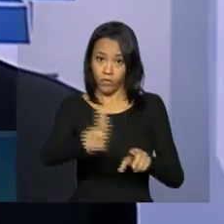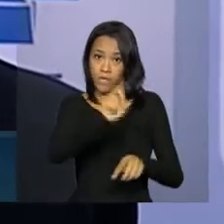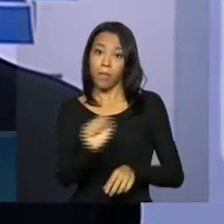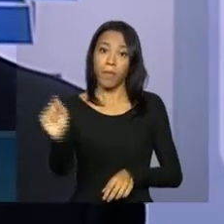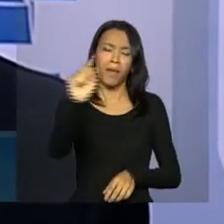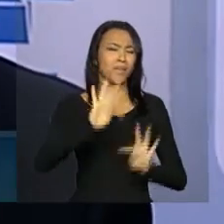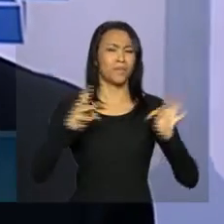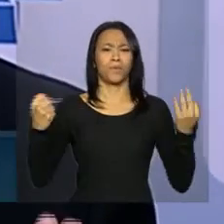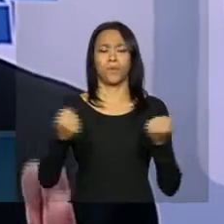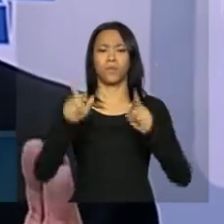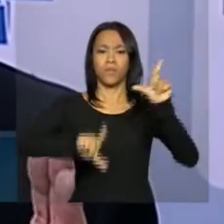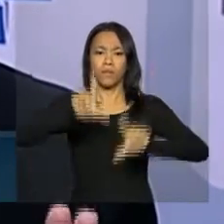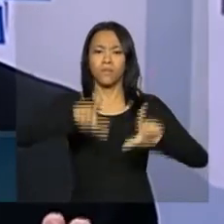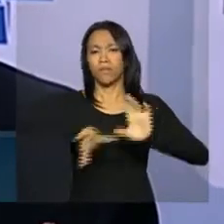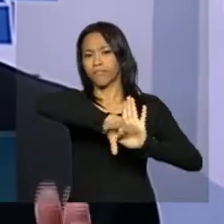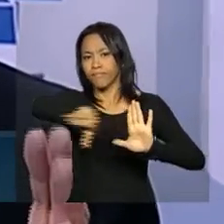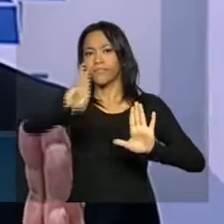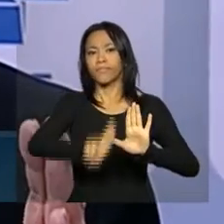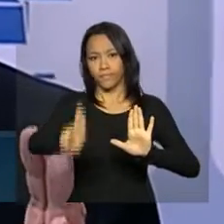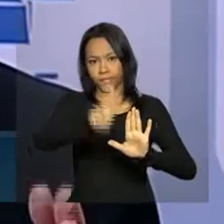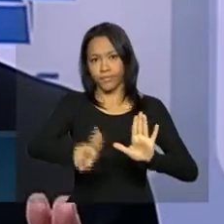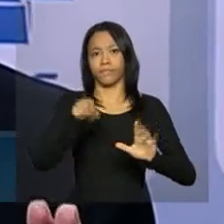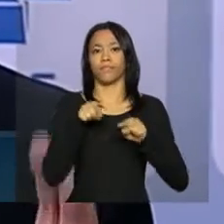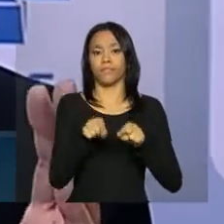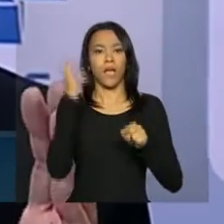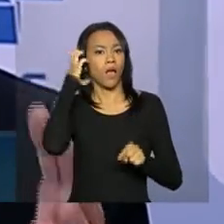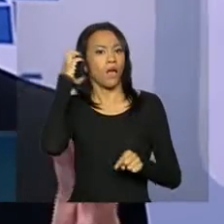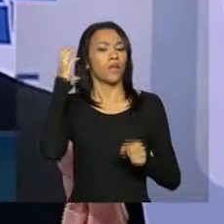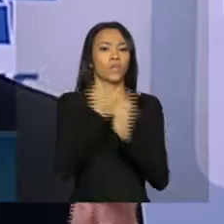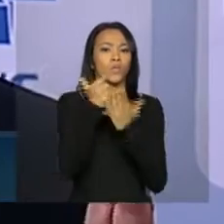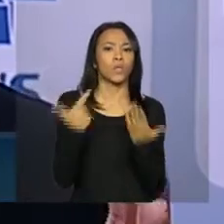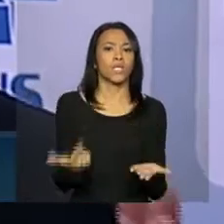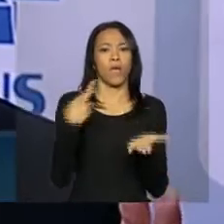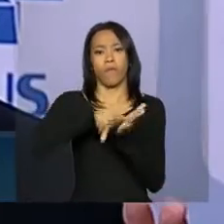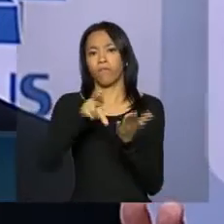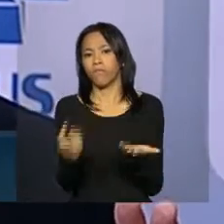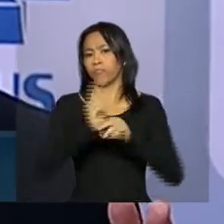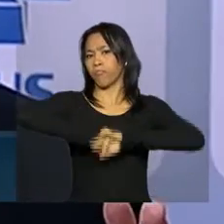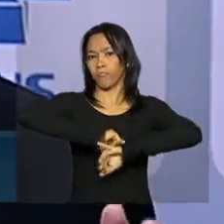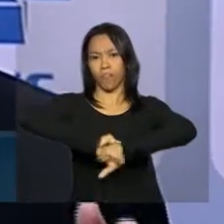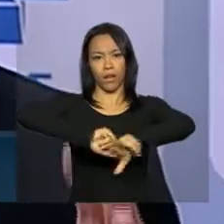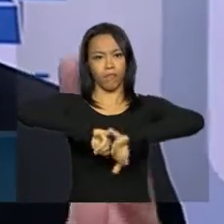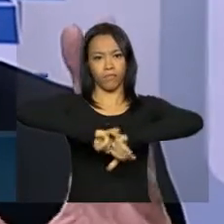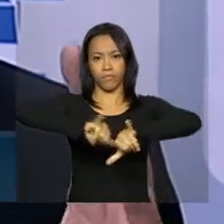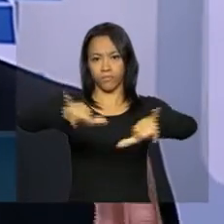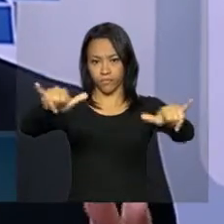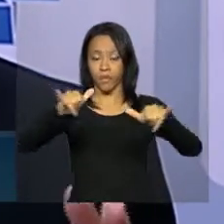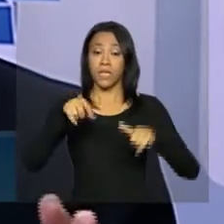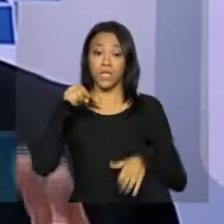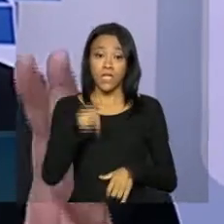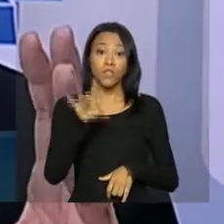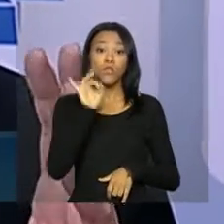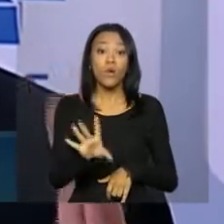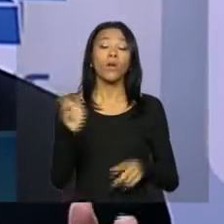de comunicação. Essa é uma campanha que nós só venceremos pela conscientização. Então, cada vez